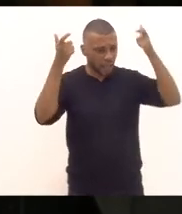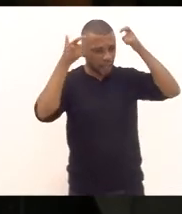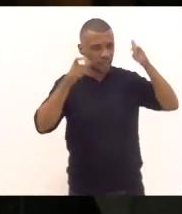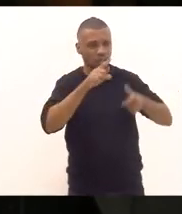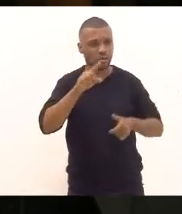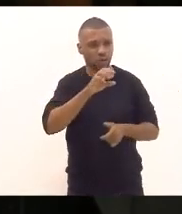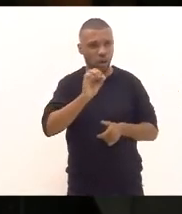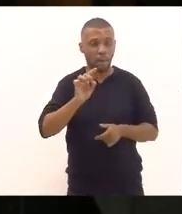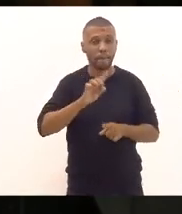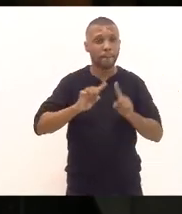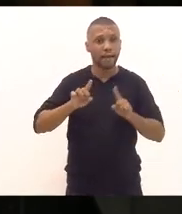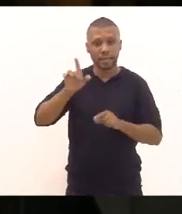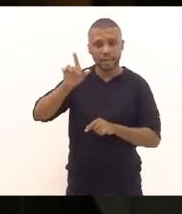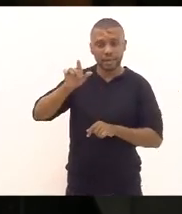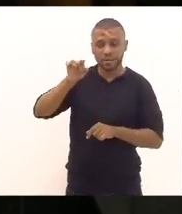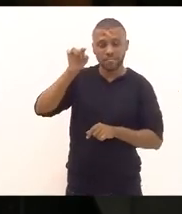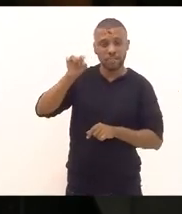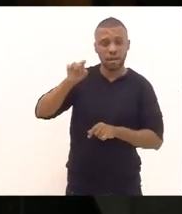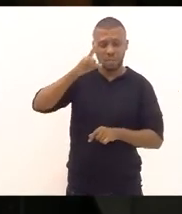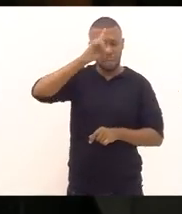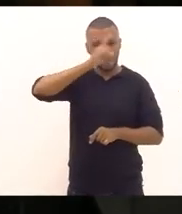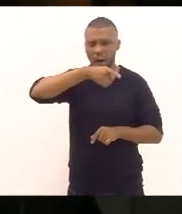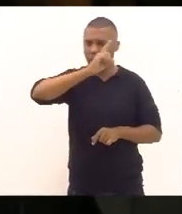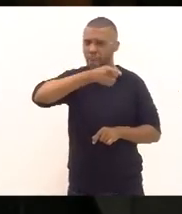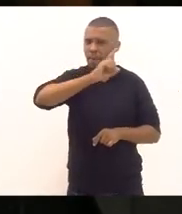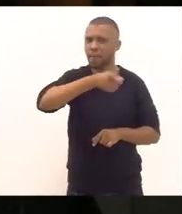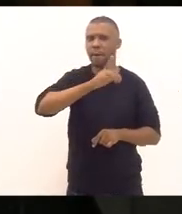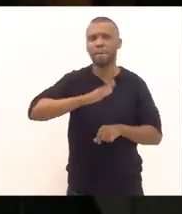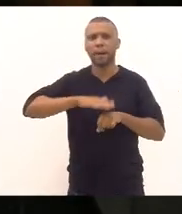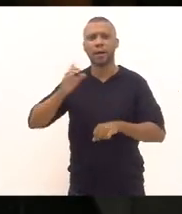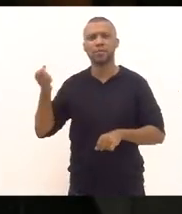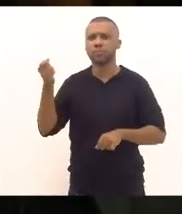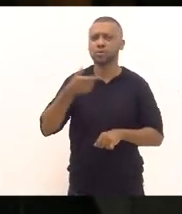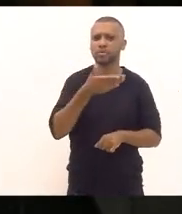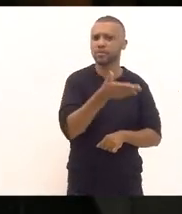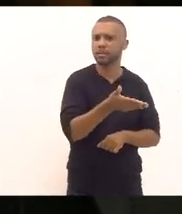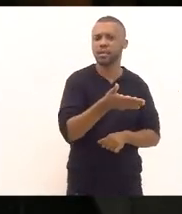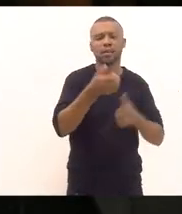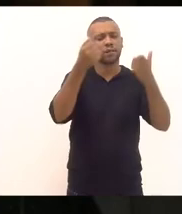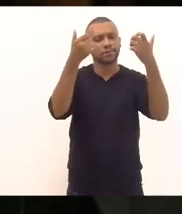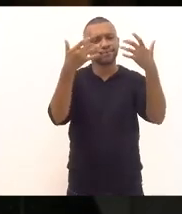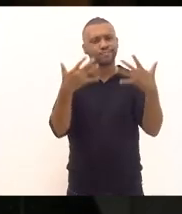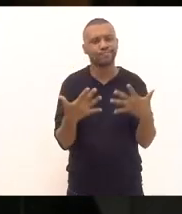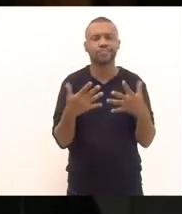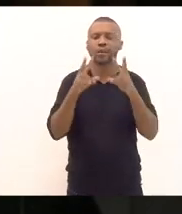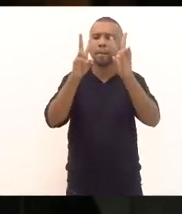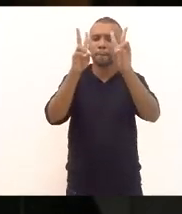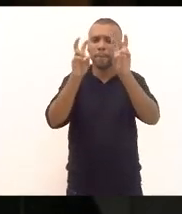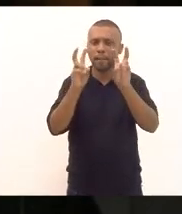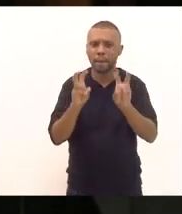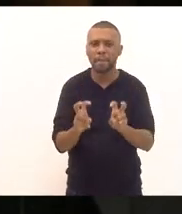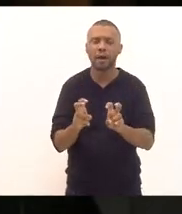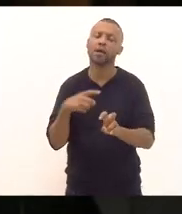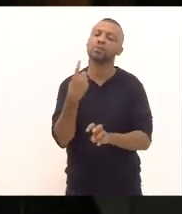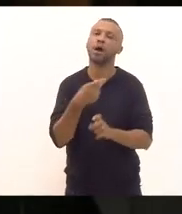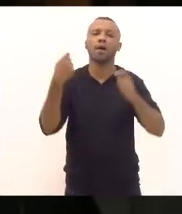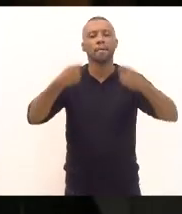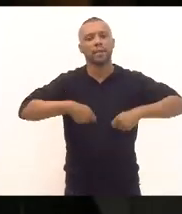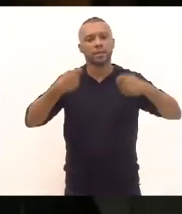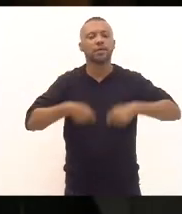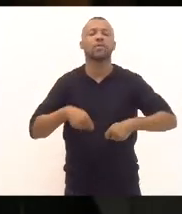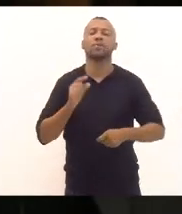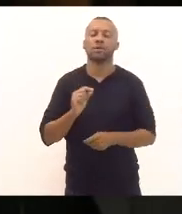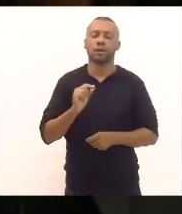aqui mas infelizmente ele mandou nativas excelência né então assim é disso que a gente tá falando é dito que a gente está tratando é preciso é